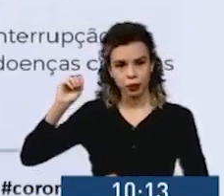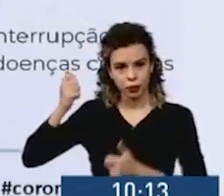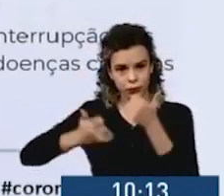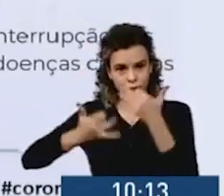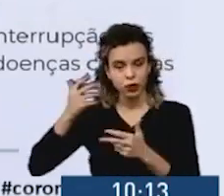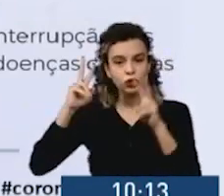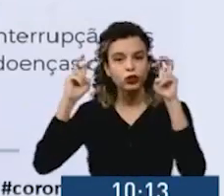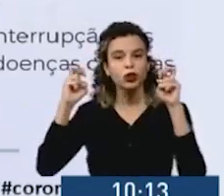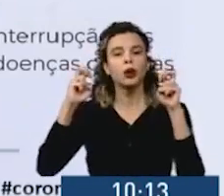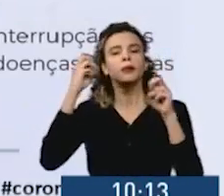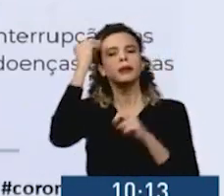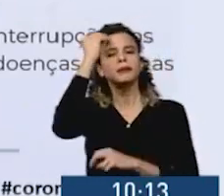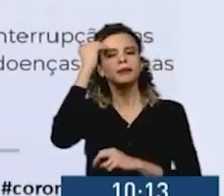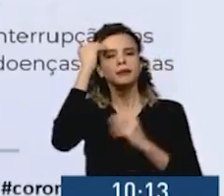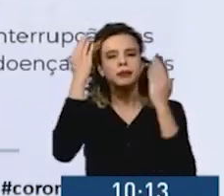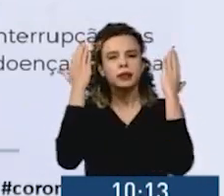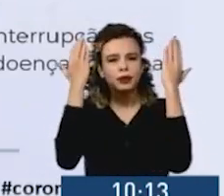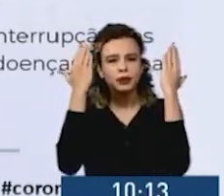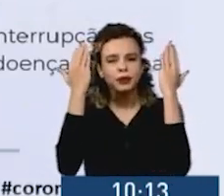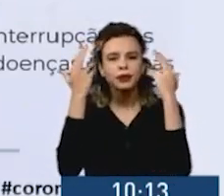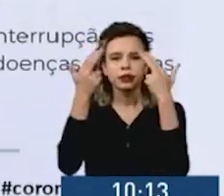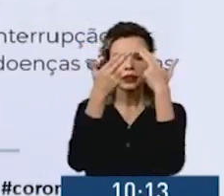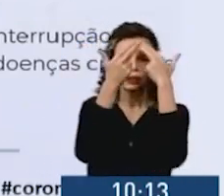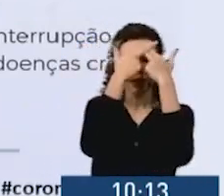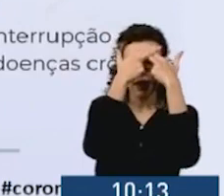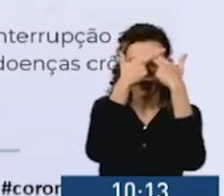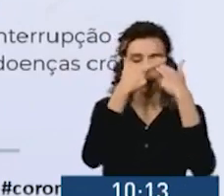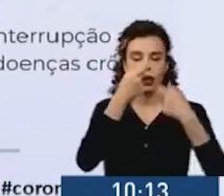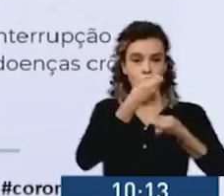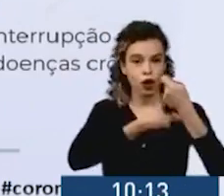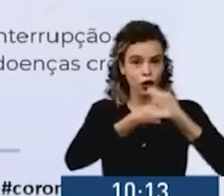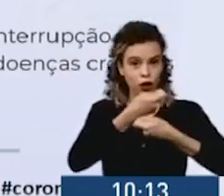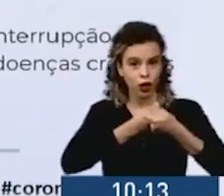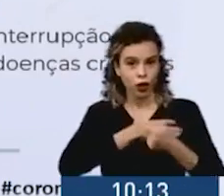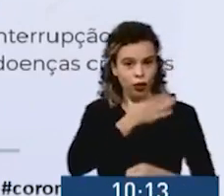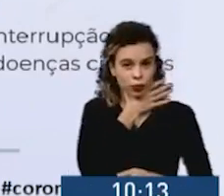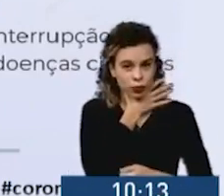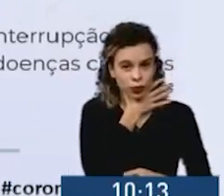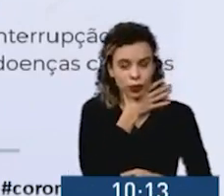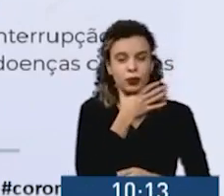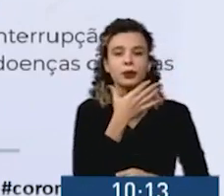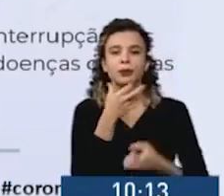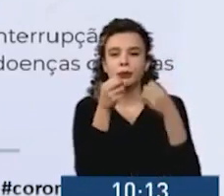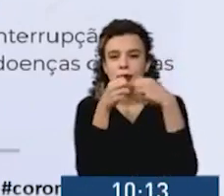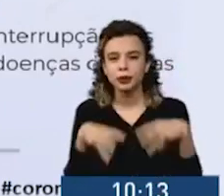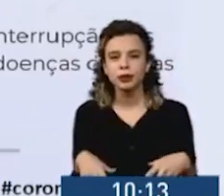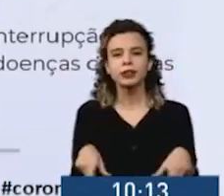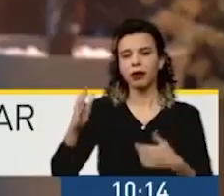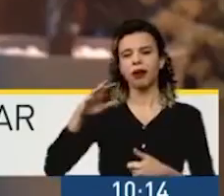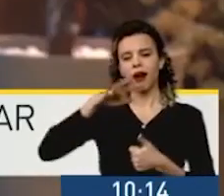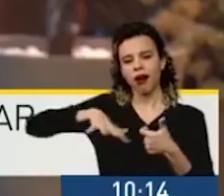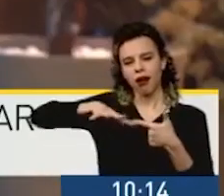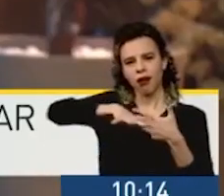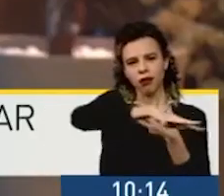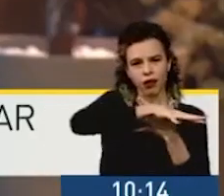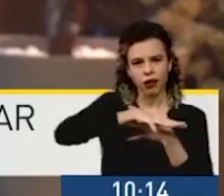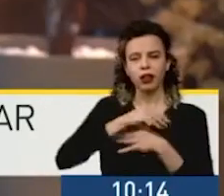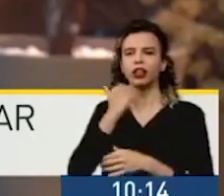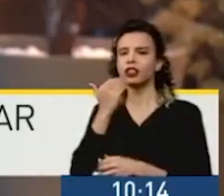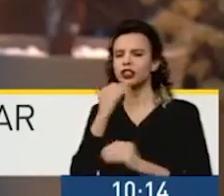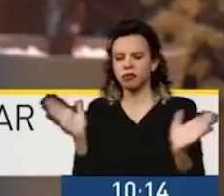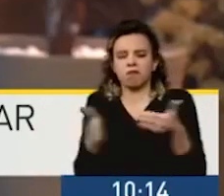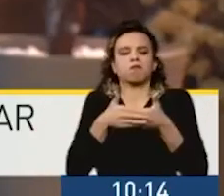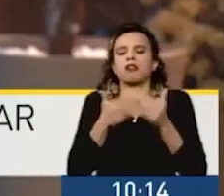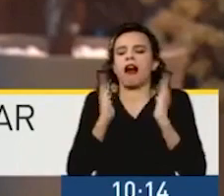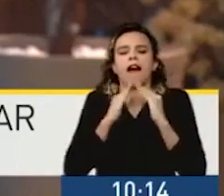psicológicos, doenças mentais, o prejuízo econômico que você vem frisando muito bem e exaustão extrema dos profissionais da saúde. Não adianta todo mundo se